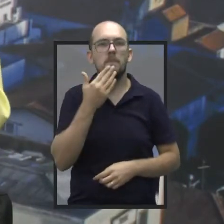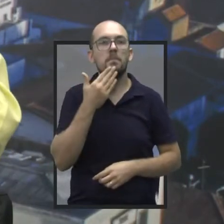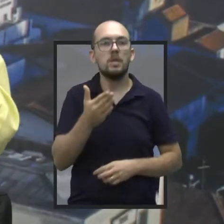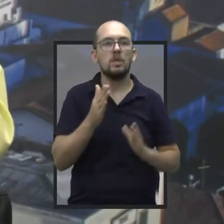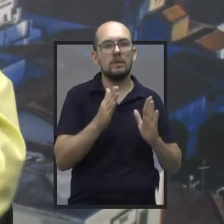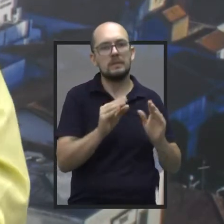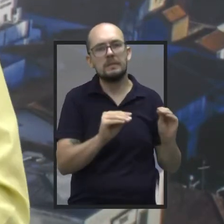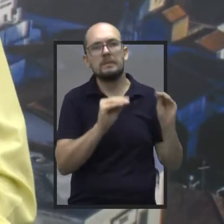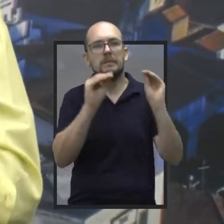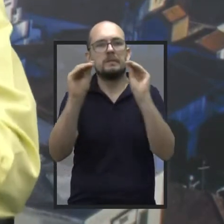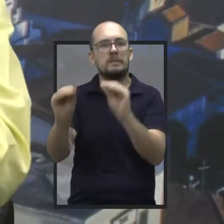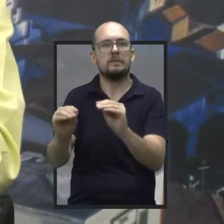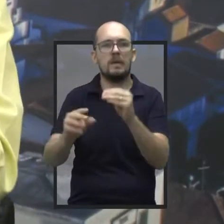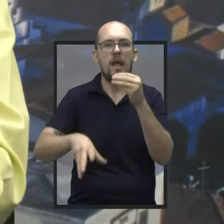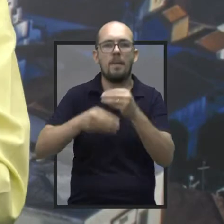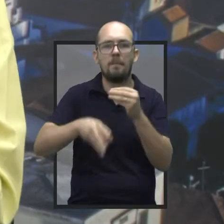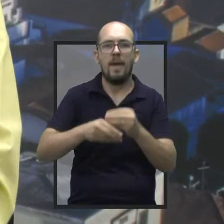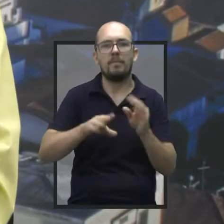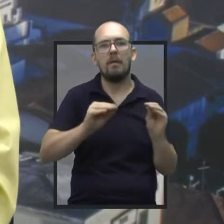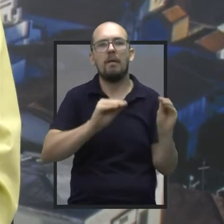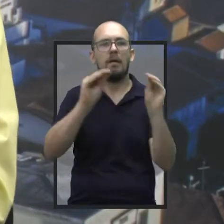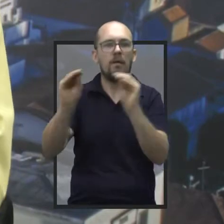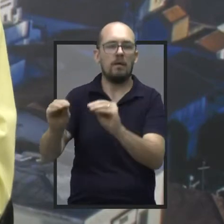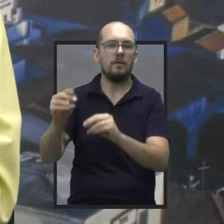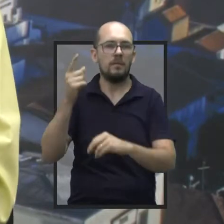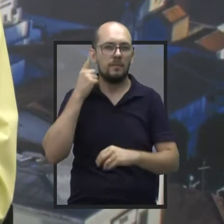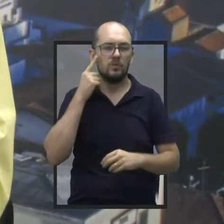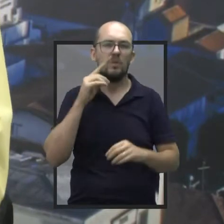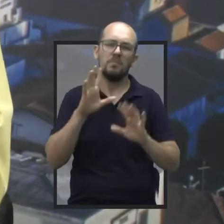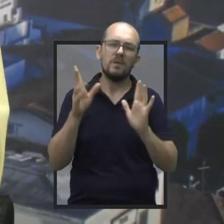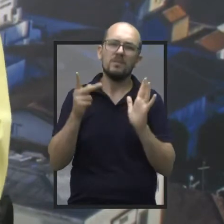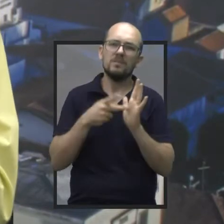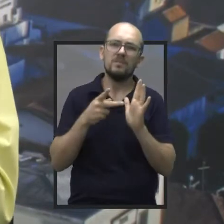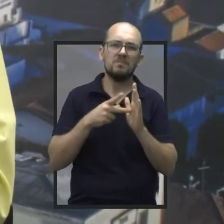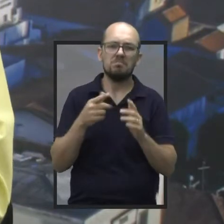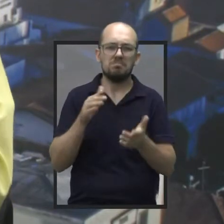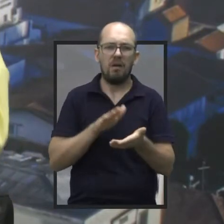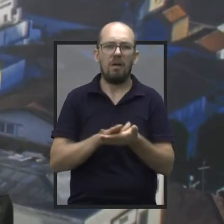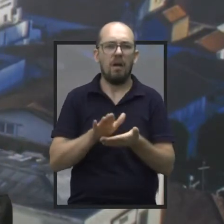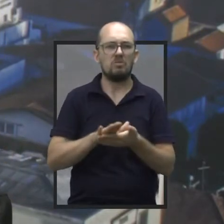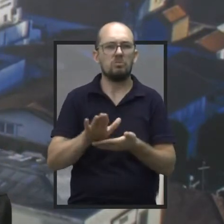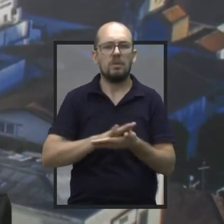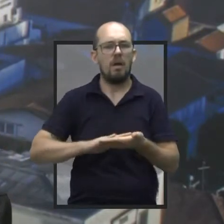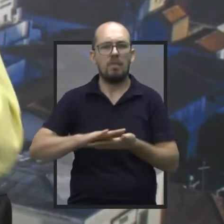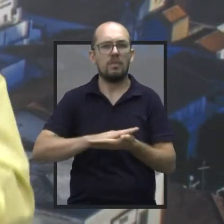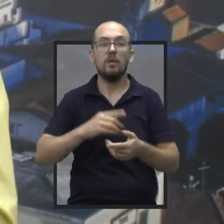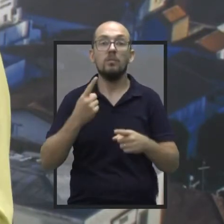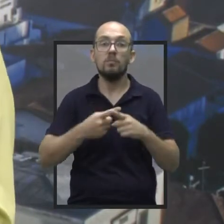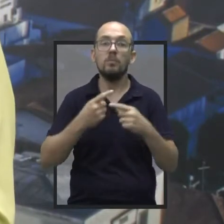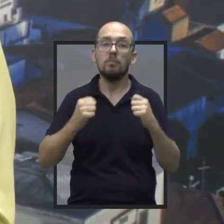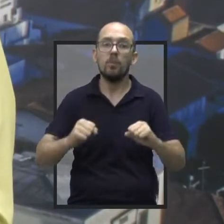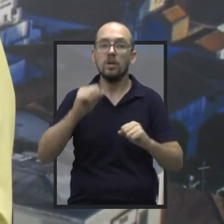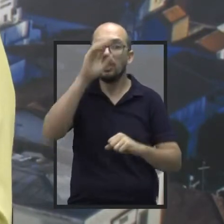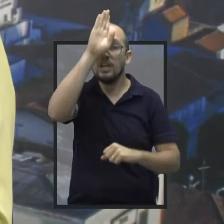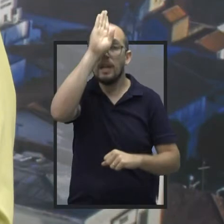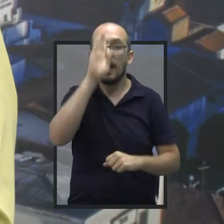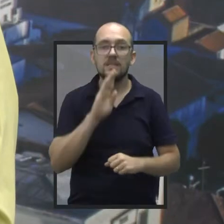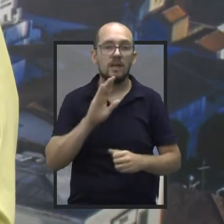pediu adiamento para entrar com uma emenda, porque achava que podia ter custo. E, na verdade, depois se verificou que não tem custo, porque ele pode pegar de graça isso no horto.